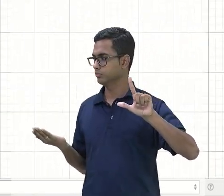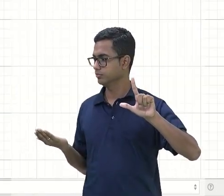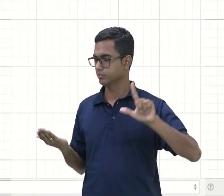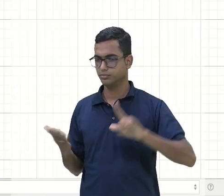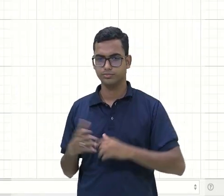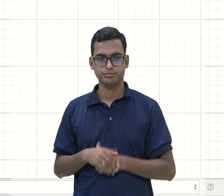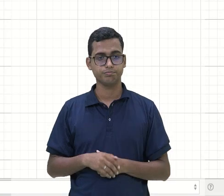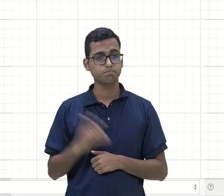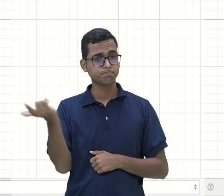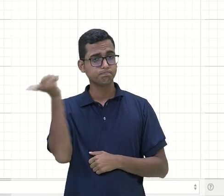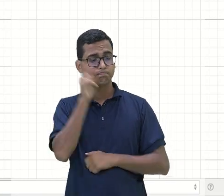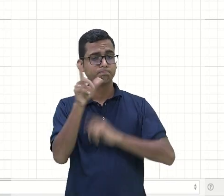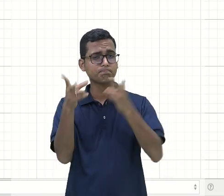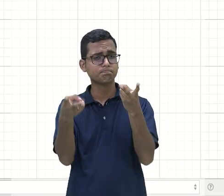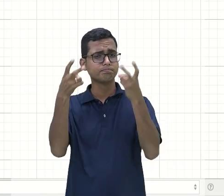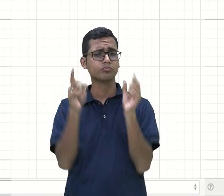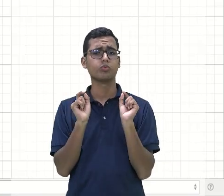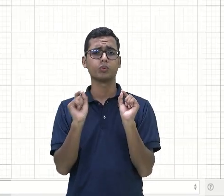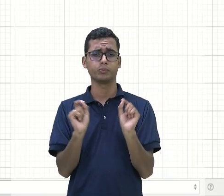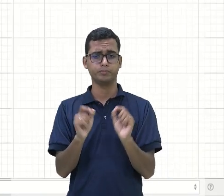consegue perceber